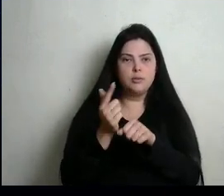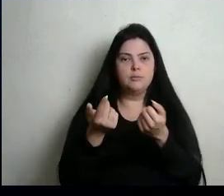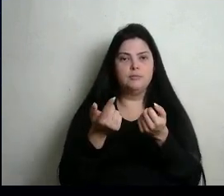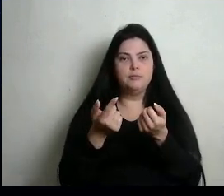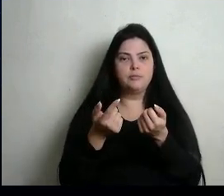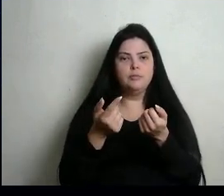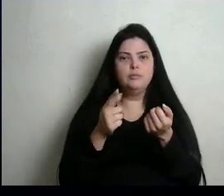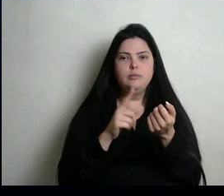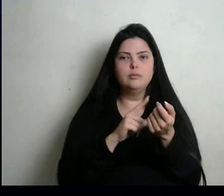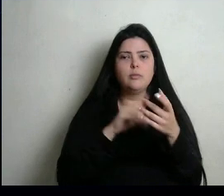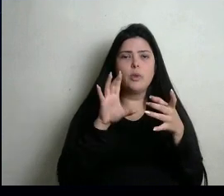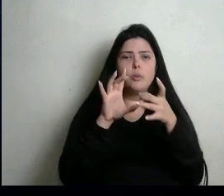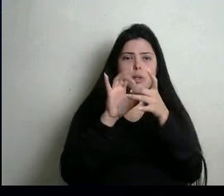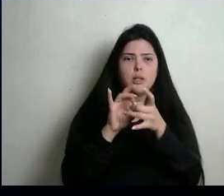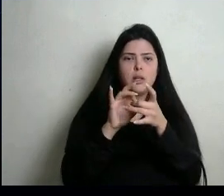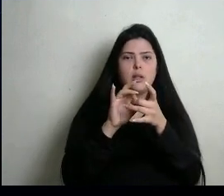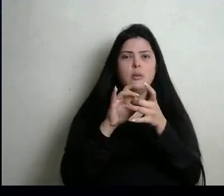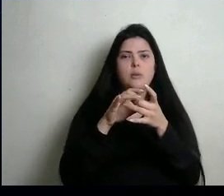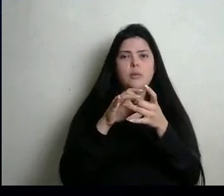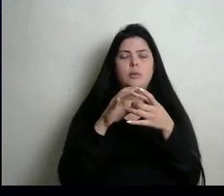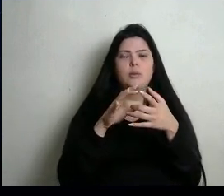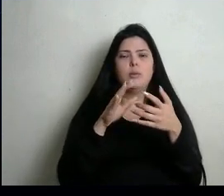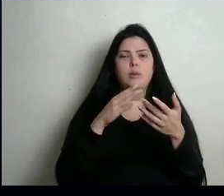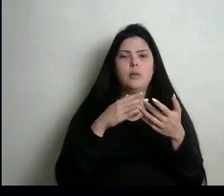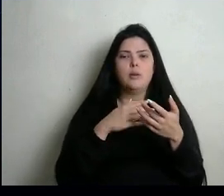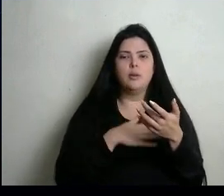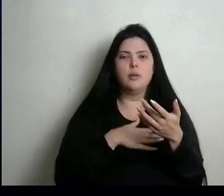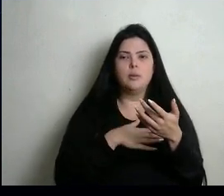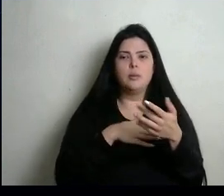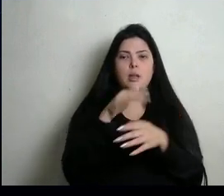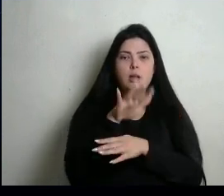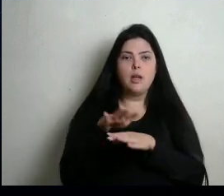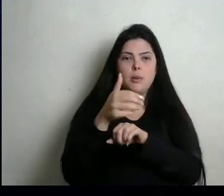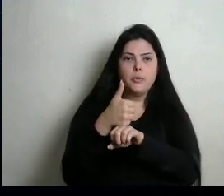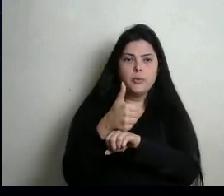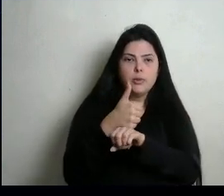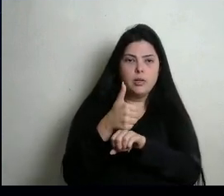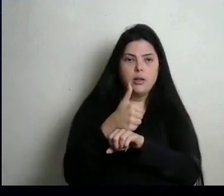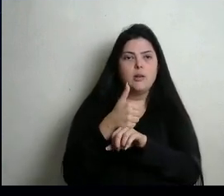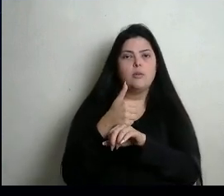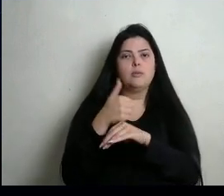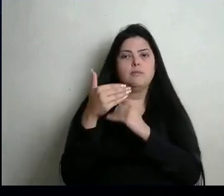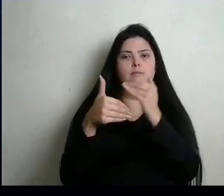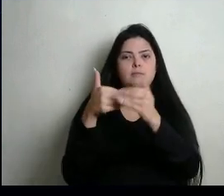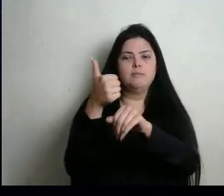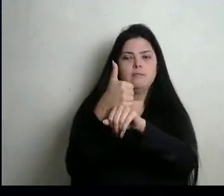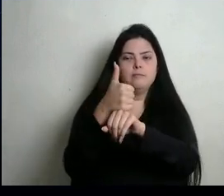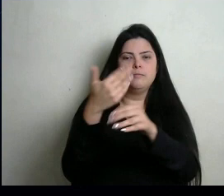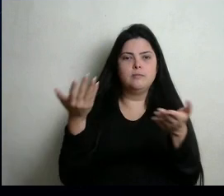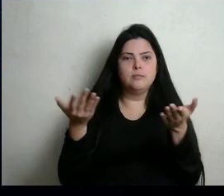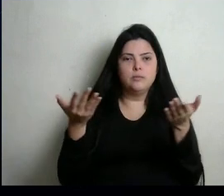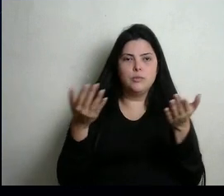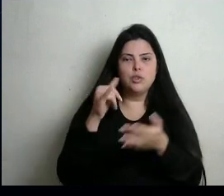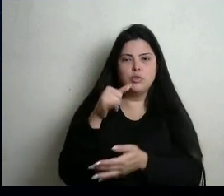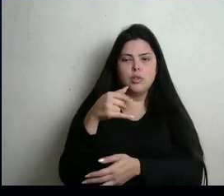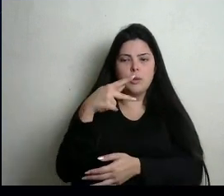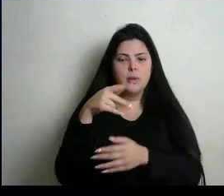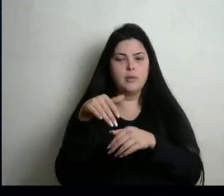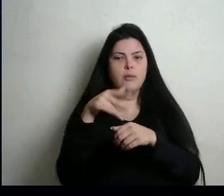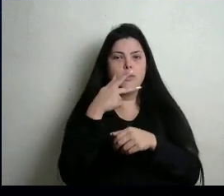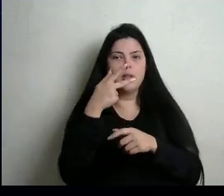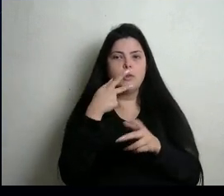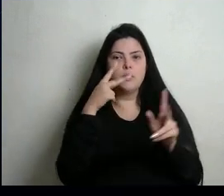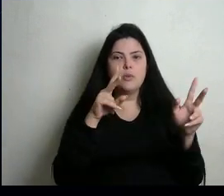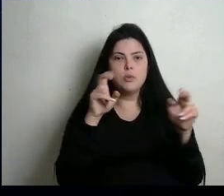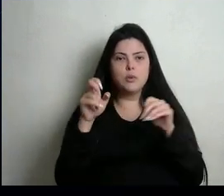bastante conectado com a minha área profissional e a minha carreira, né? Então, o JP comentou um pouco aí sobre a questão de